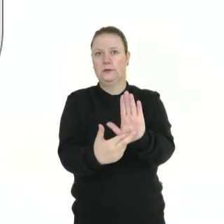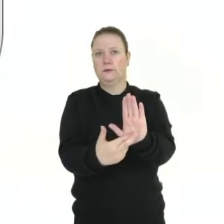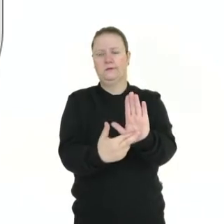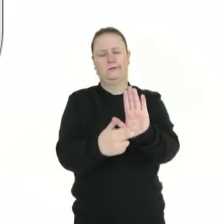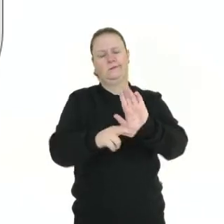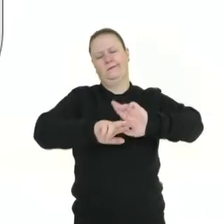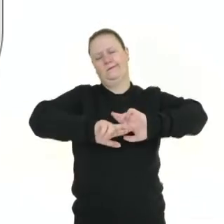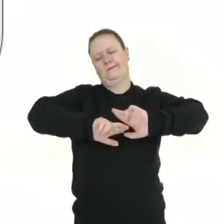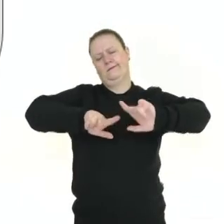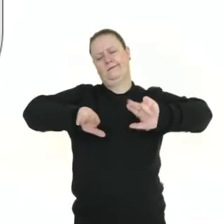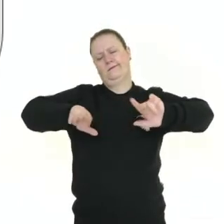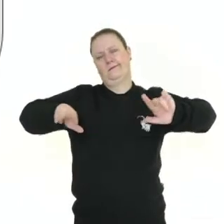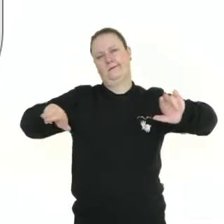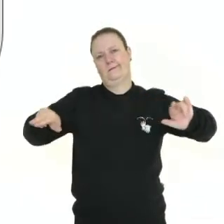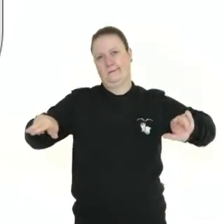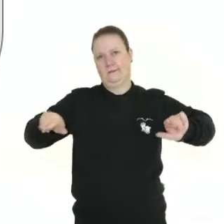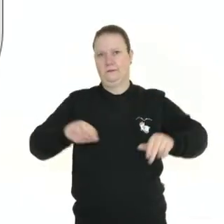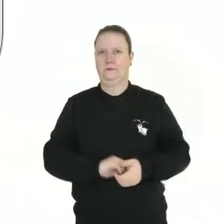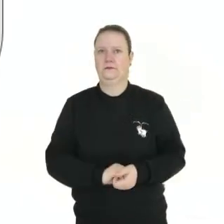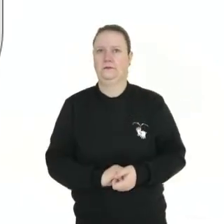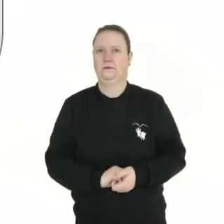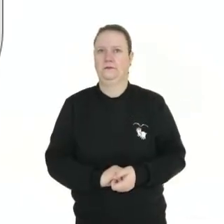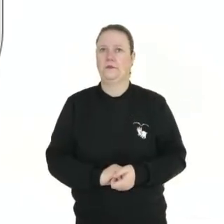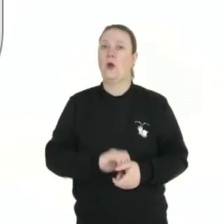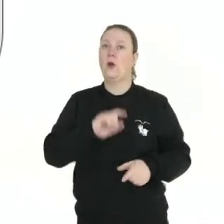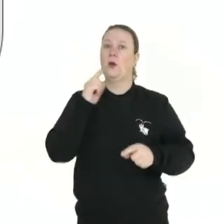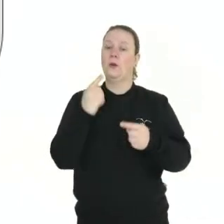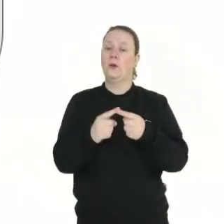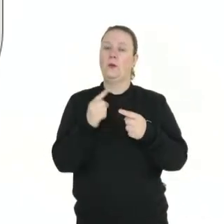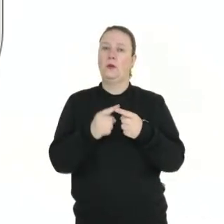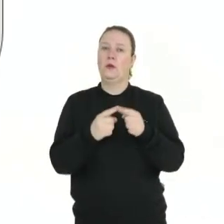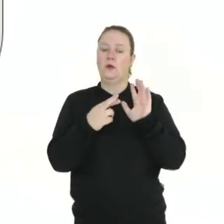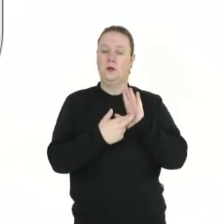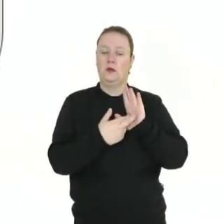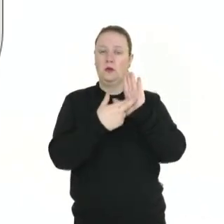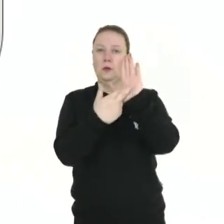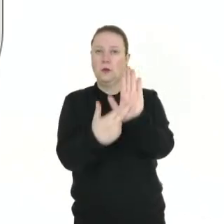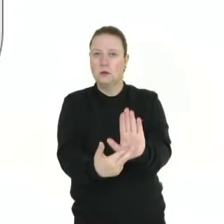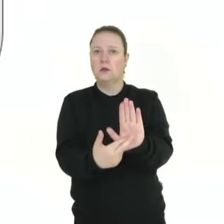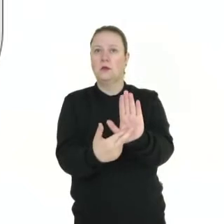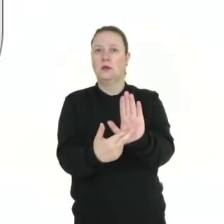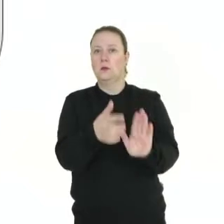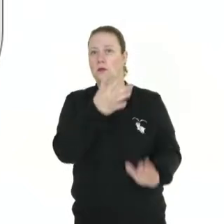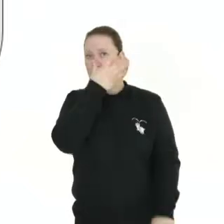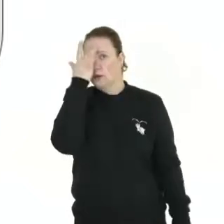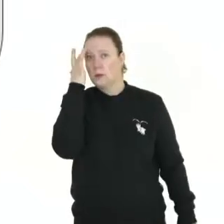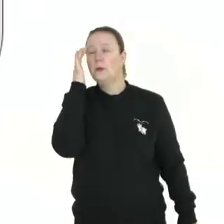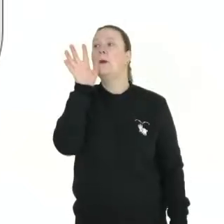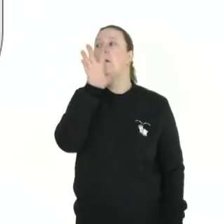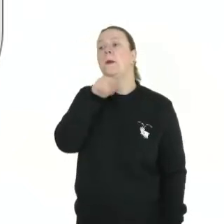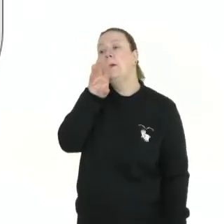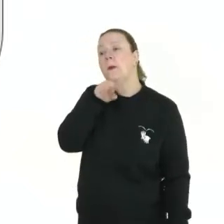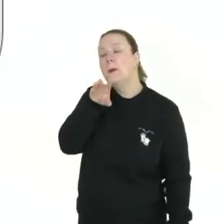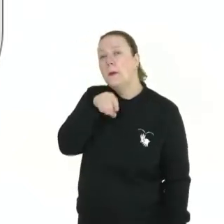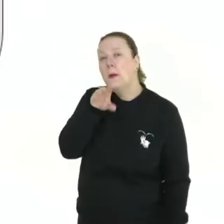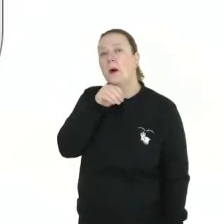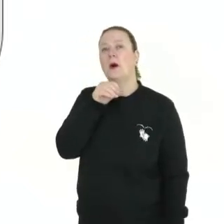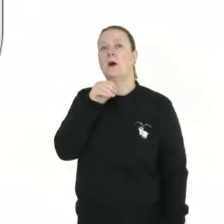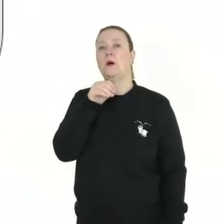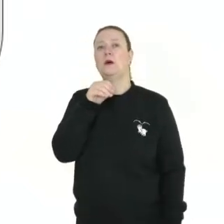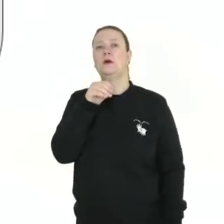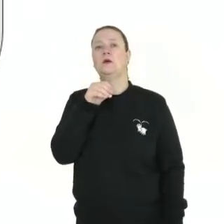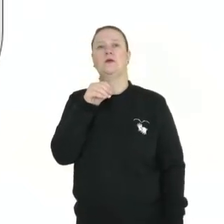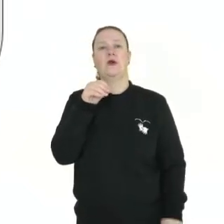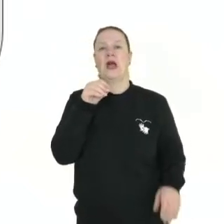tá bom? Isso porque a representação dos falantes não segue a ortografia, concordância de número e